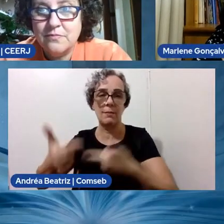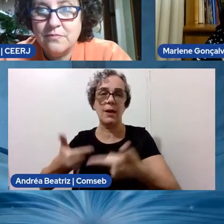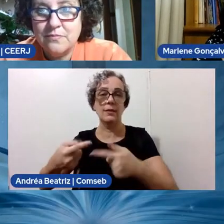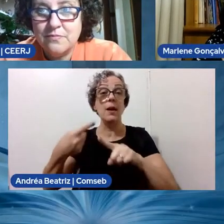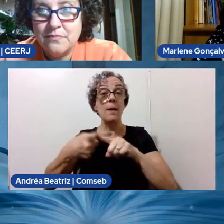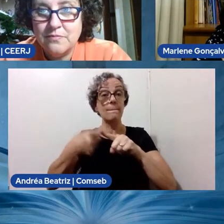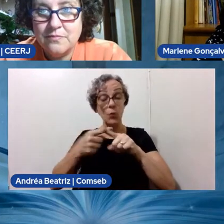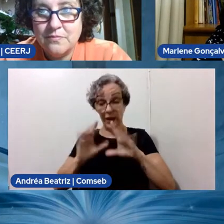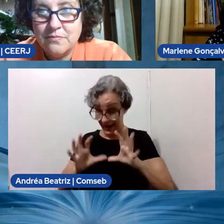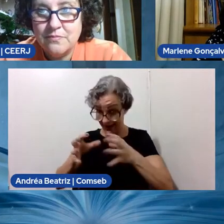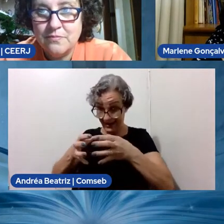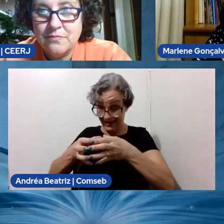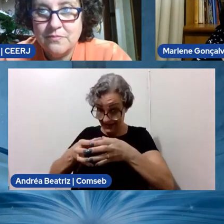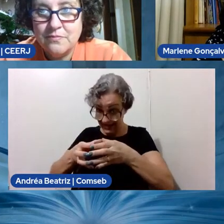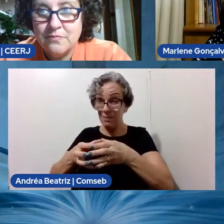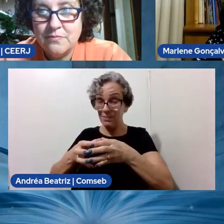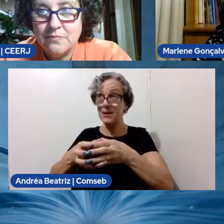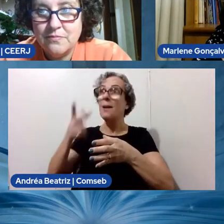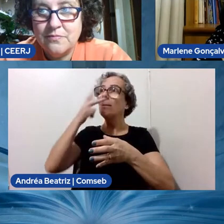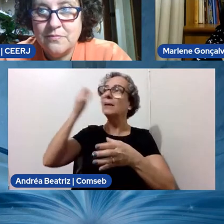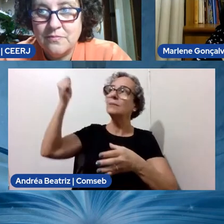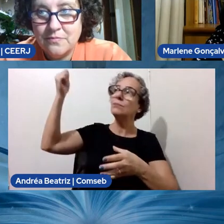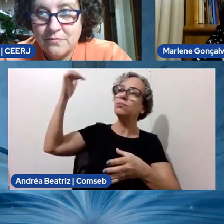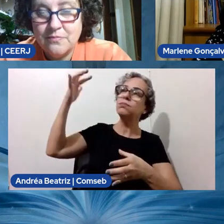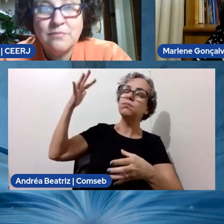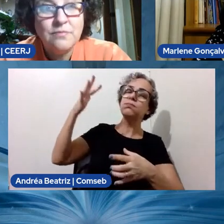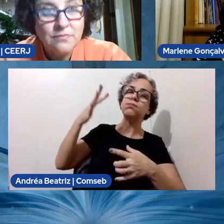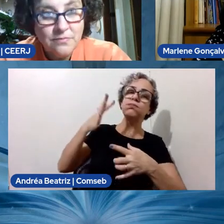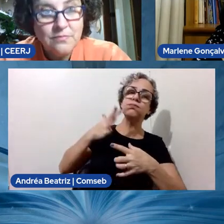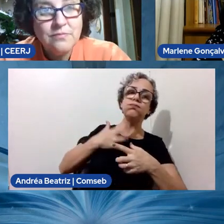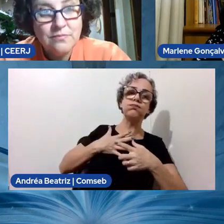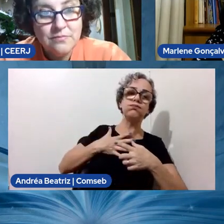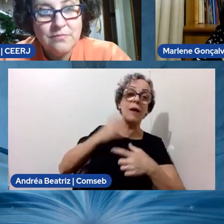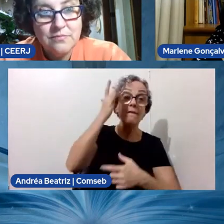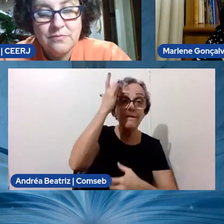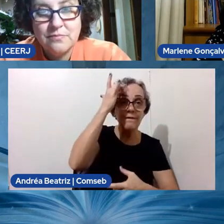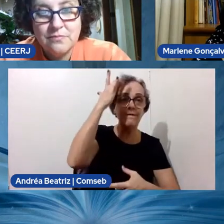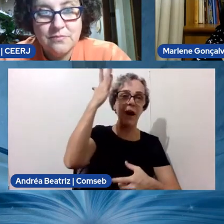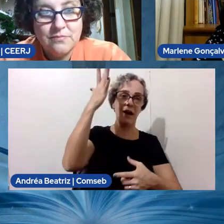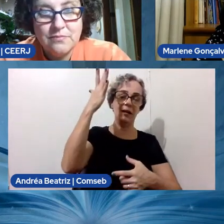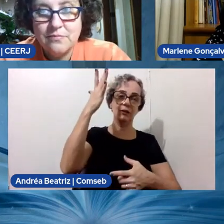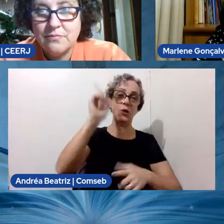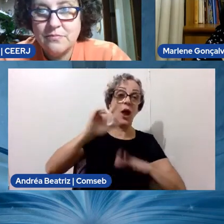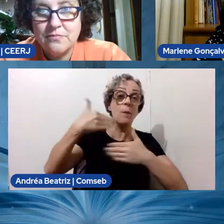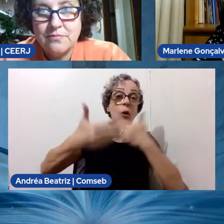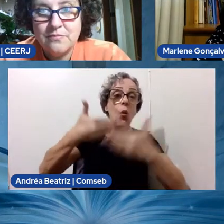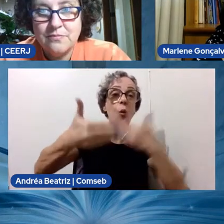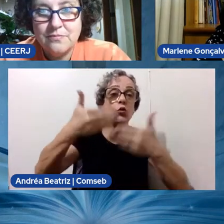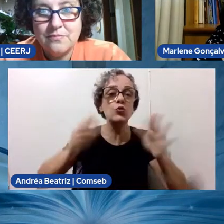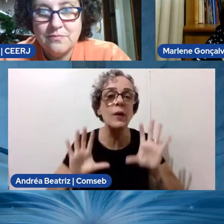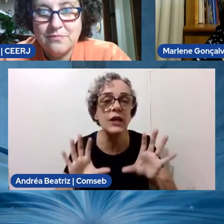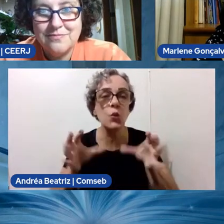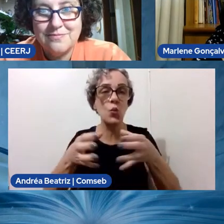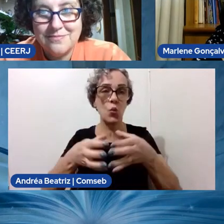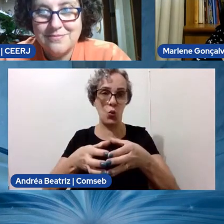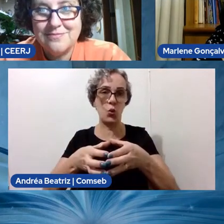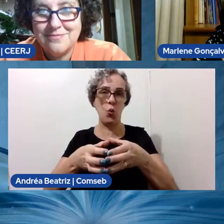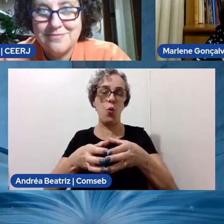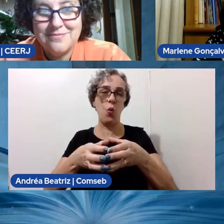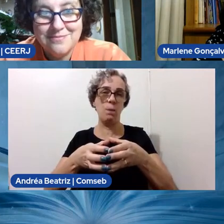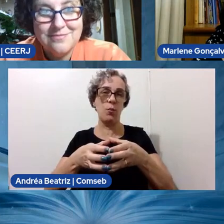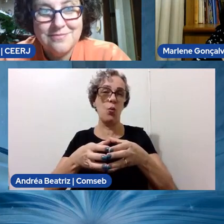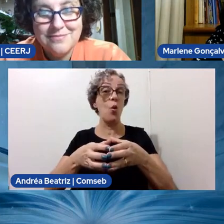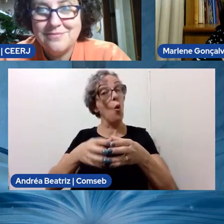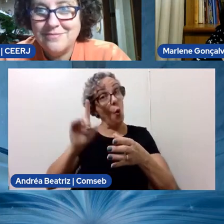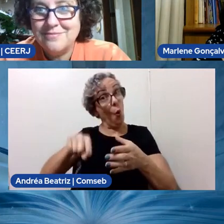equipe, facilita a inspiração, a assistência espiritual, e é uma construção coletiva. O espiritismo nasceu como construção coletiva,